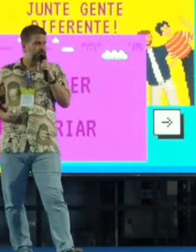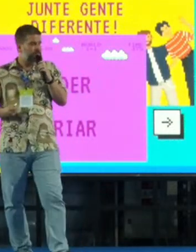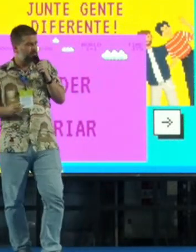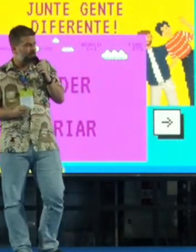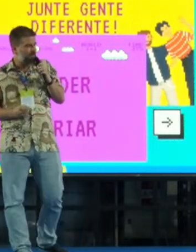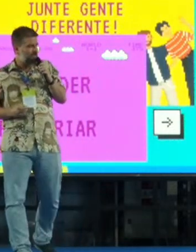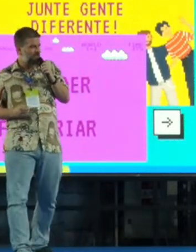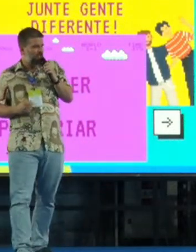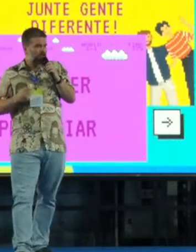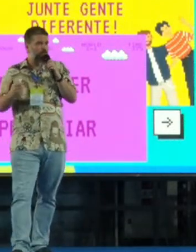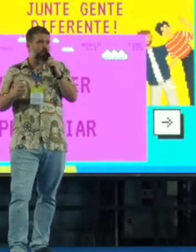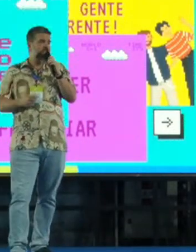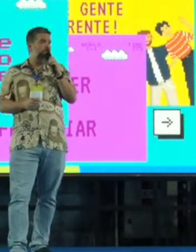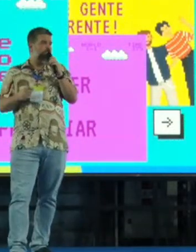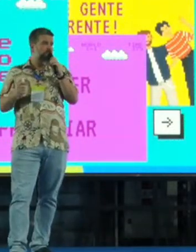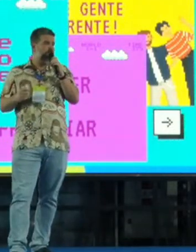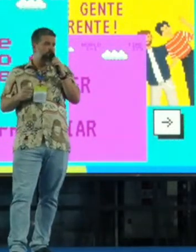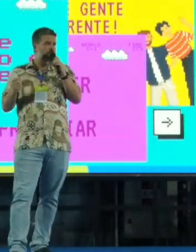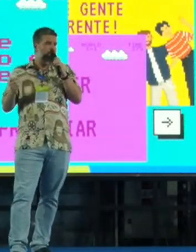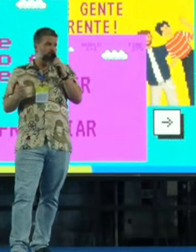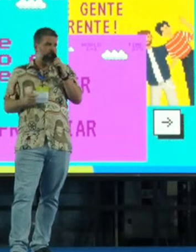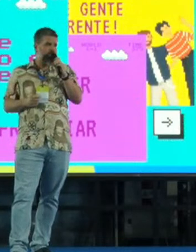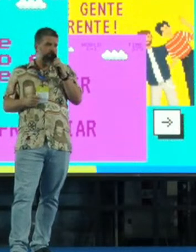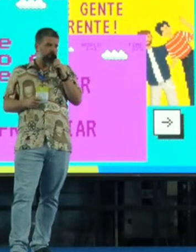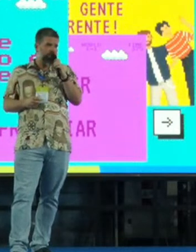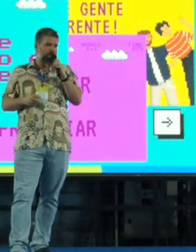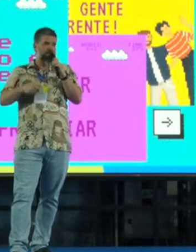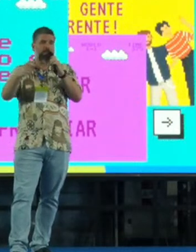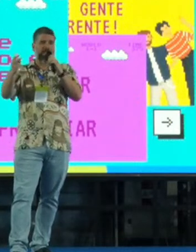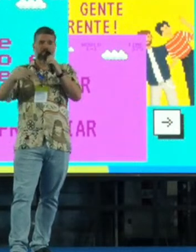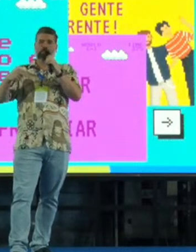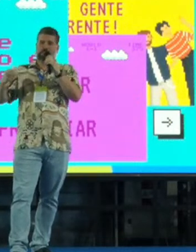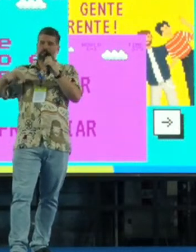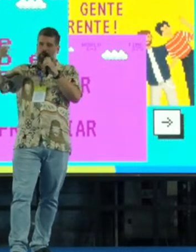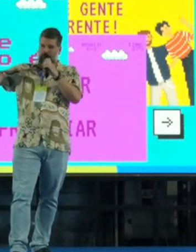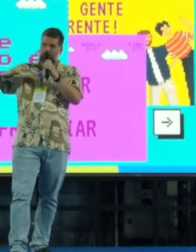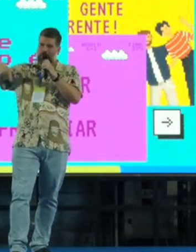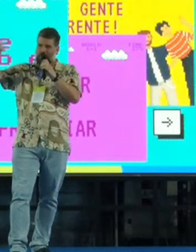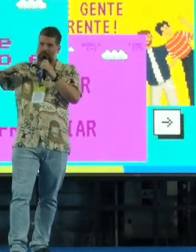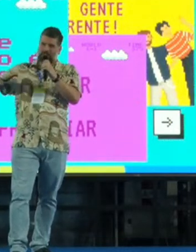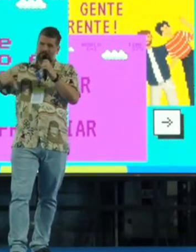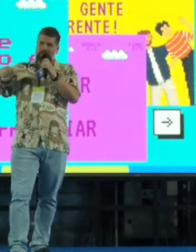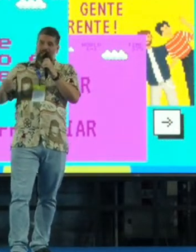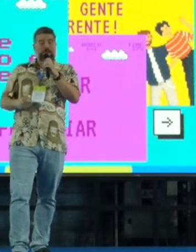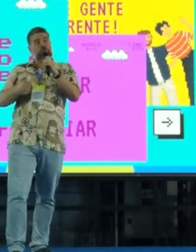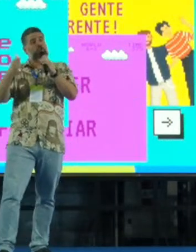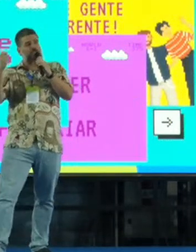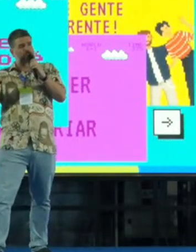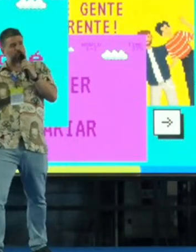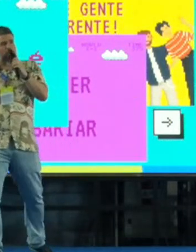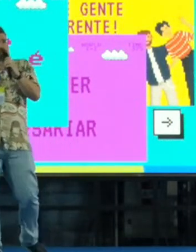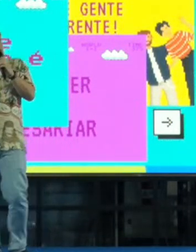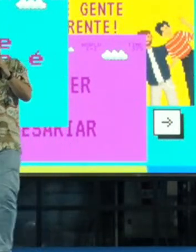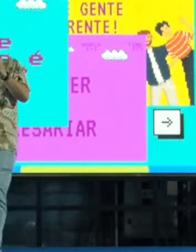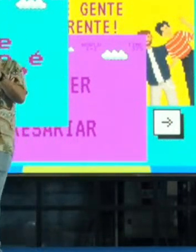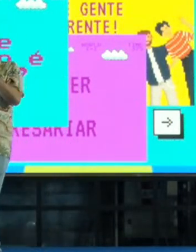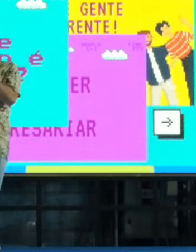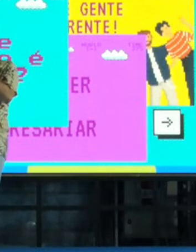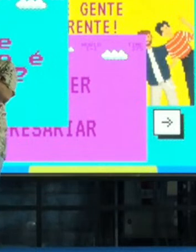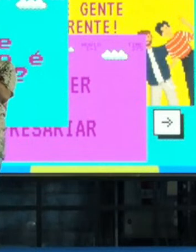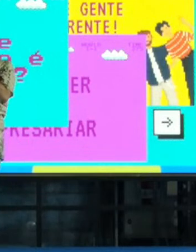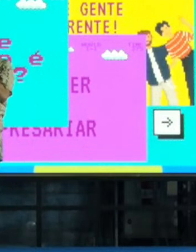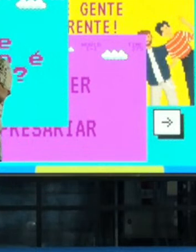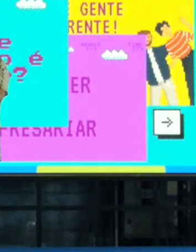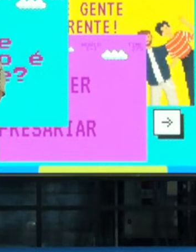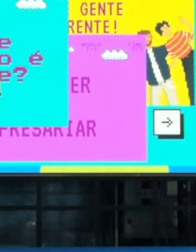empresariar. Quanto eu odeio os unicórnios. E aí vai parecer contraditório no meio da... eu não odeio unicórnio, eu não tenho